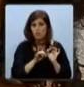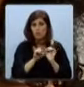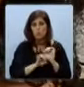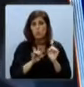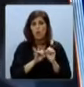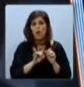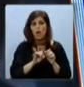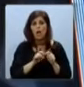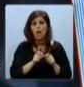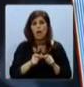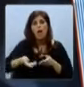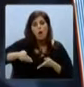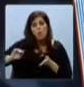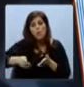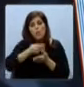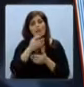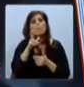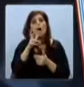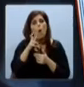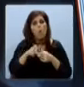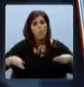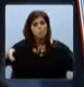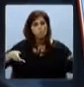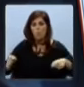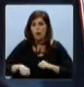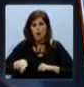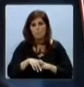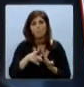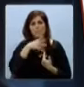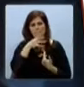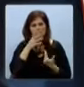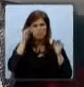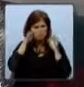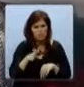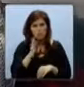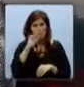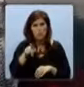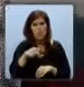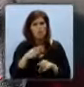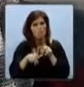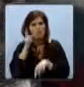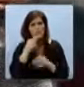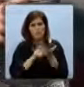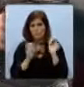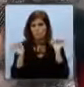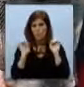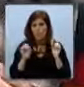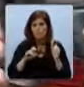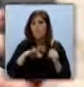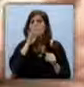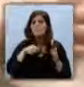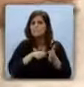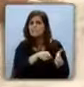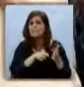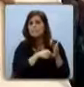Pau garantem que não é João que verdade e acusam as famílias das vítimas de o terem chantageado para falar